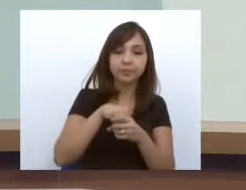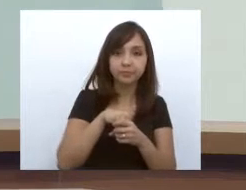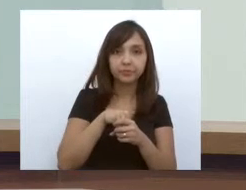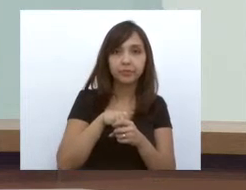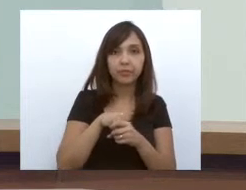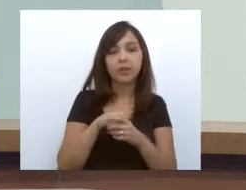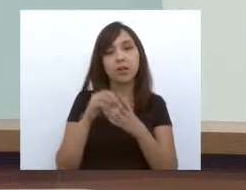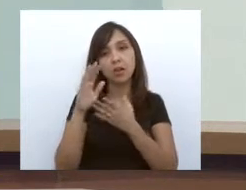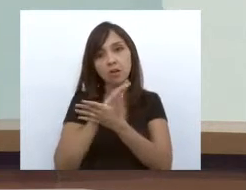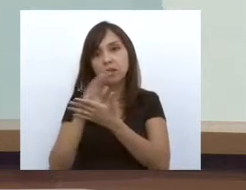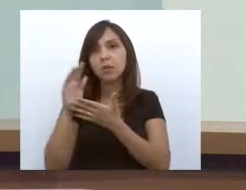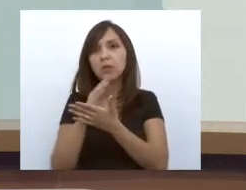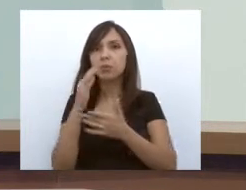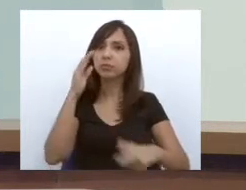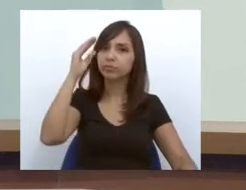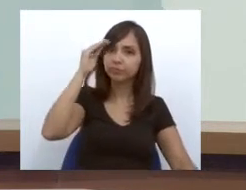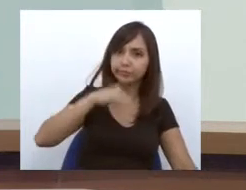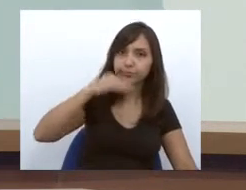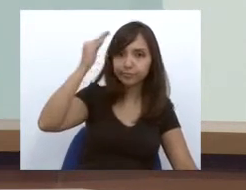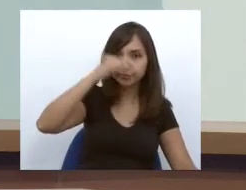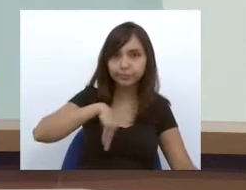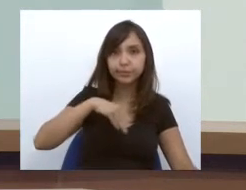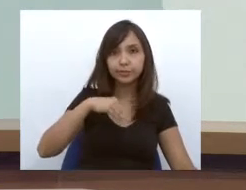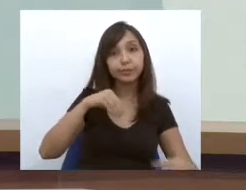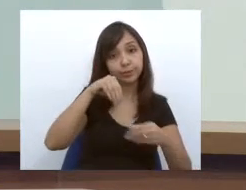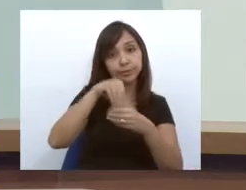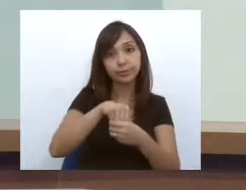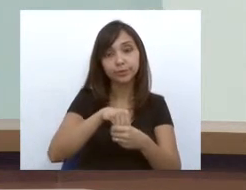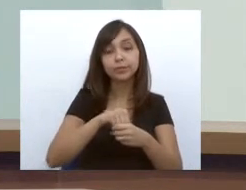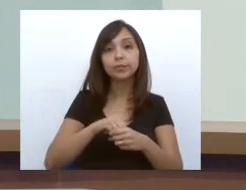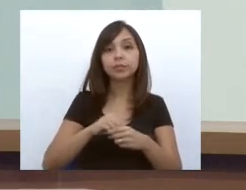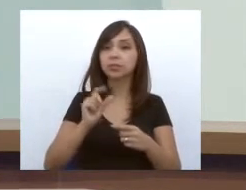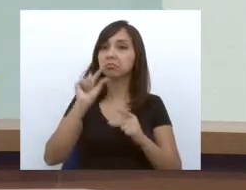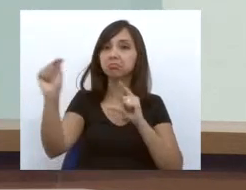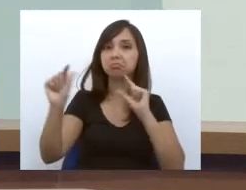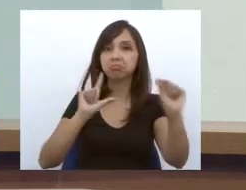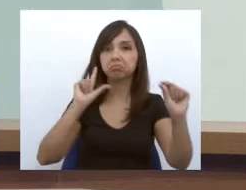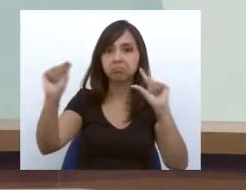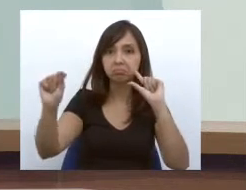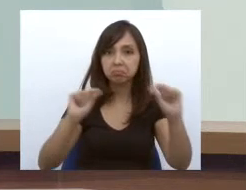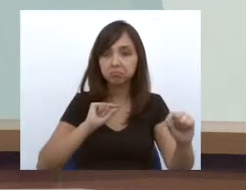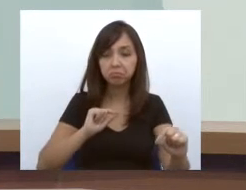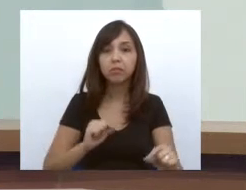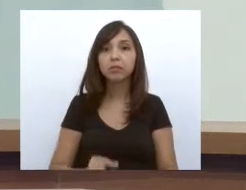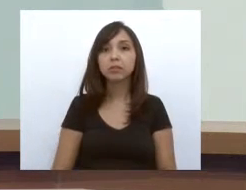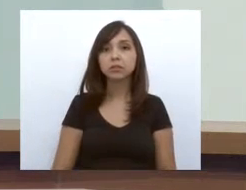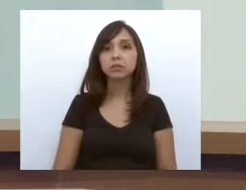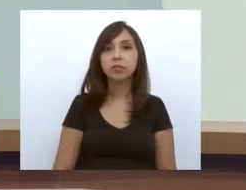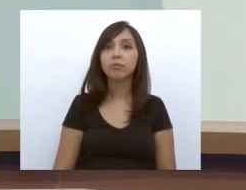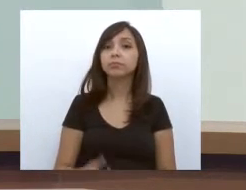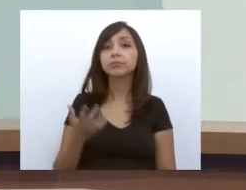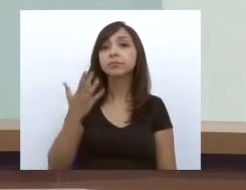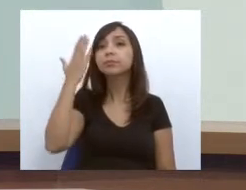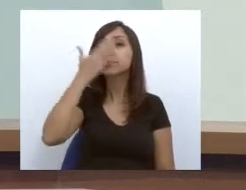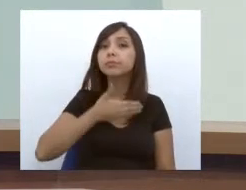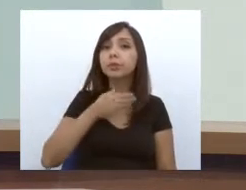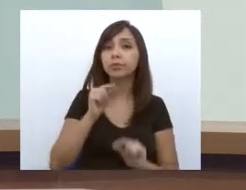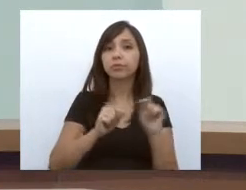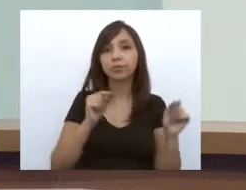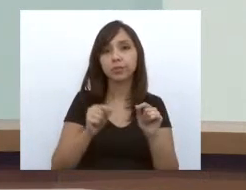e muitas pessoas desistiram da votação, foram embora, isso mostra